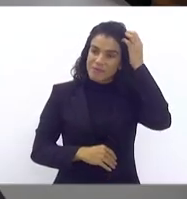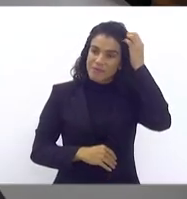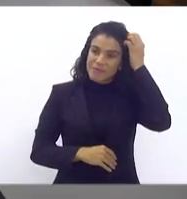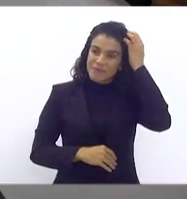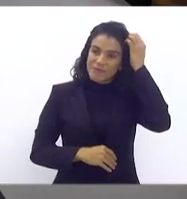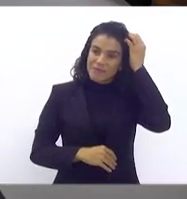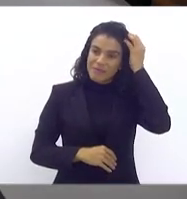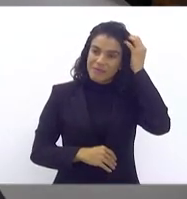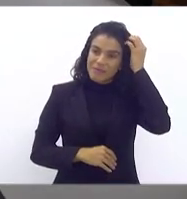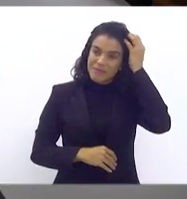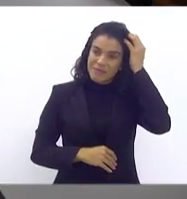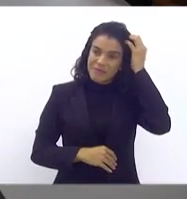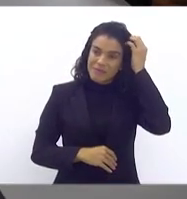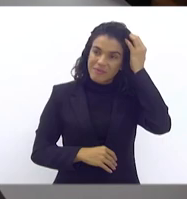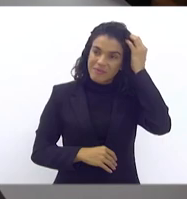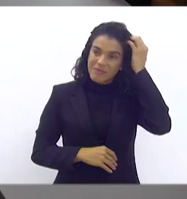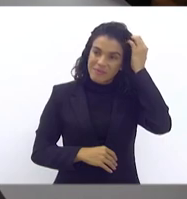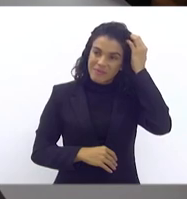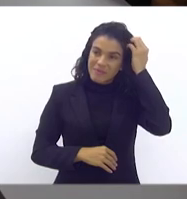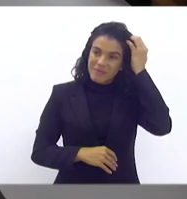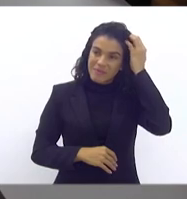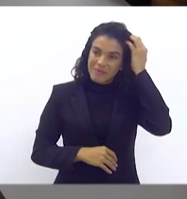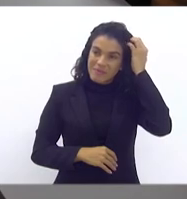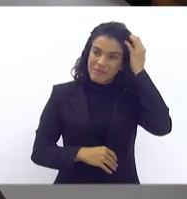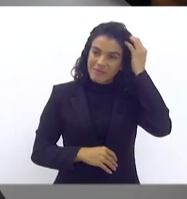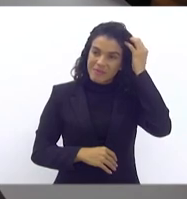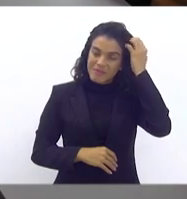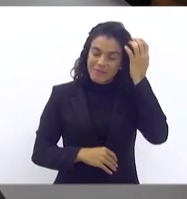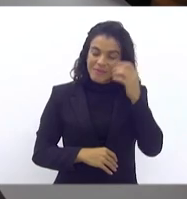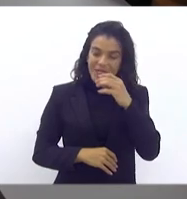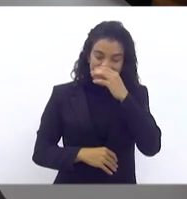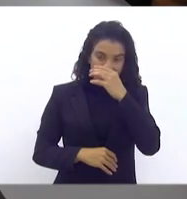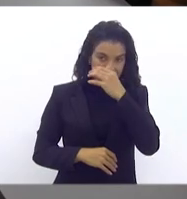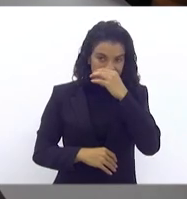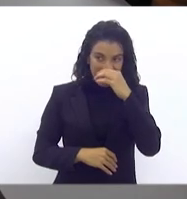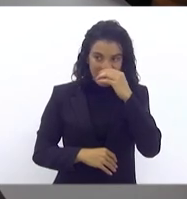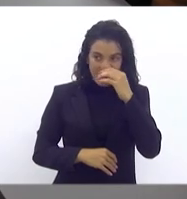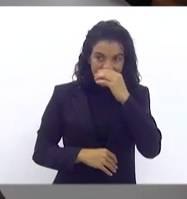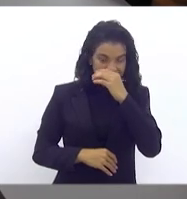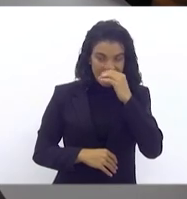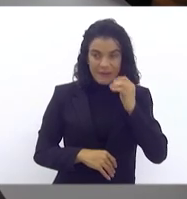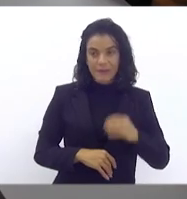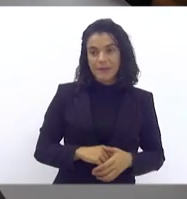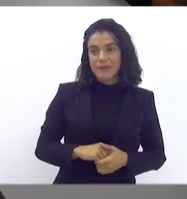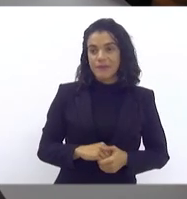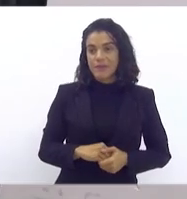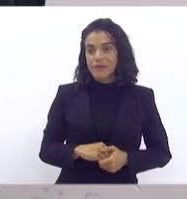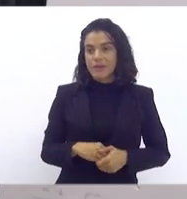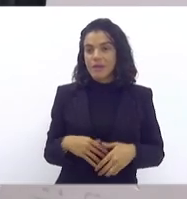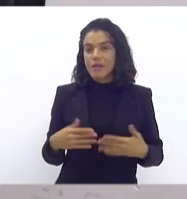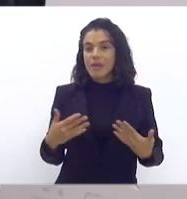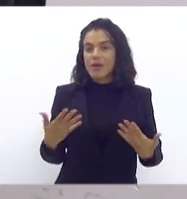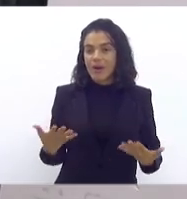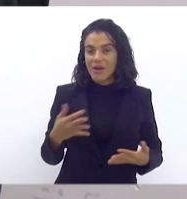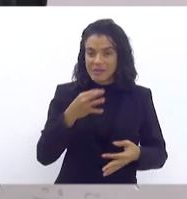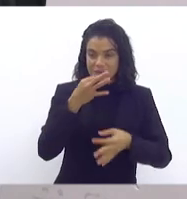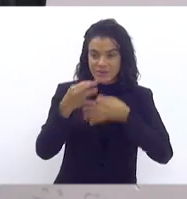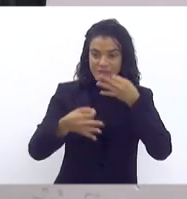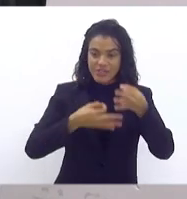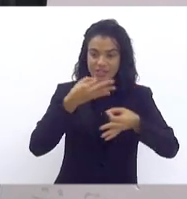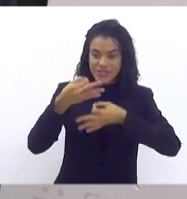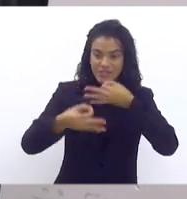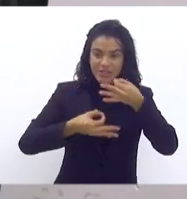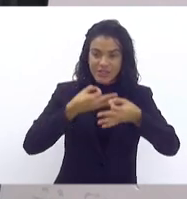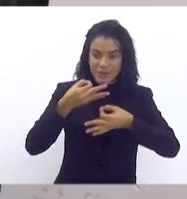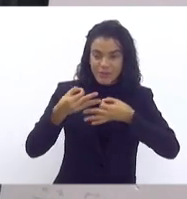ligado por favor se puder desligá-lo muito obrigado como quais seriam as sugestões que o senhor daria